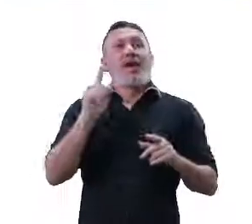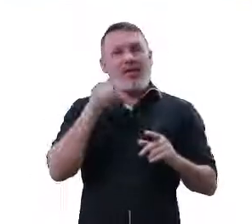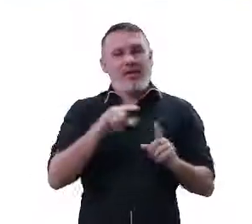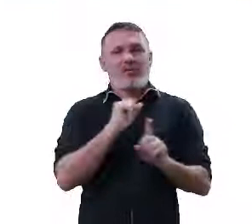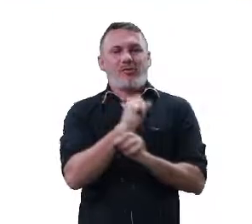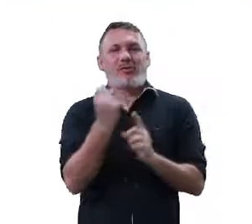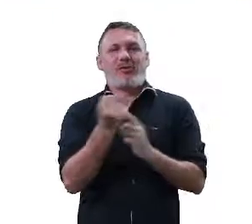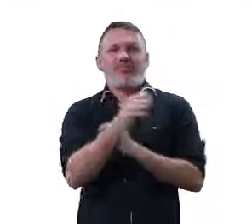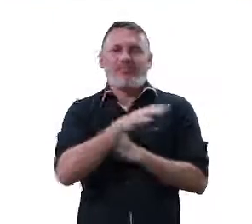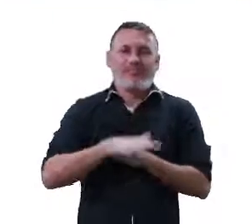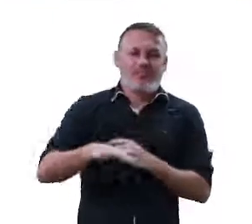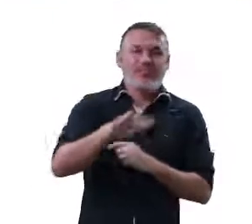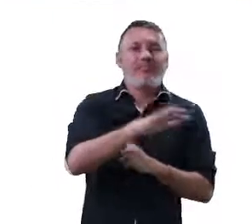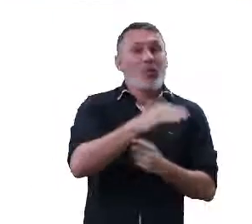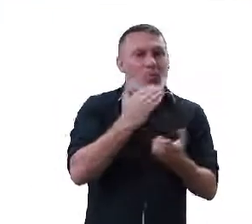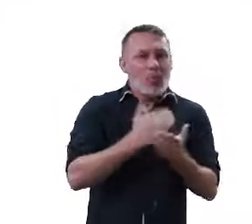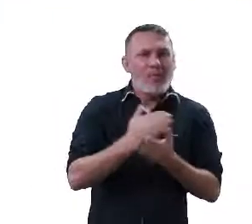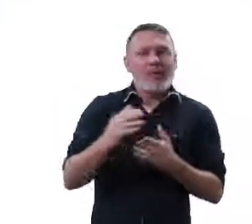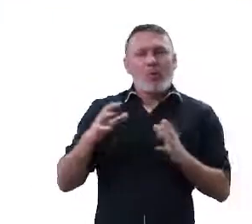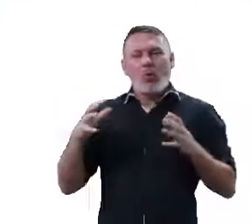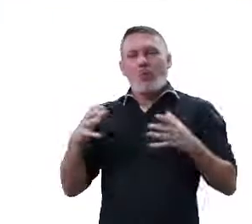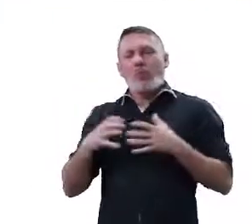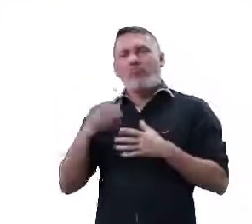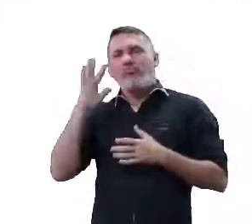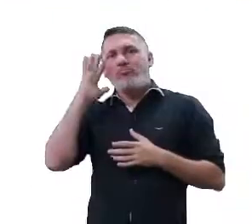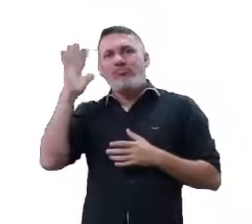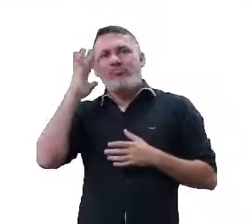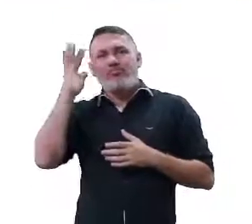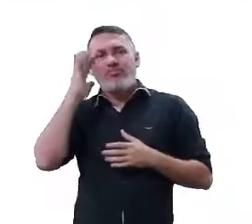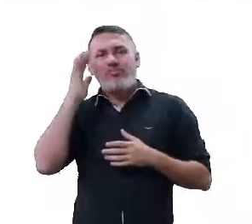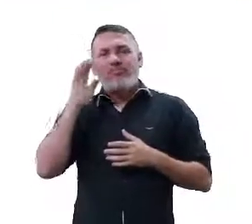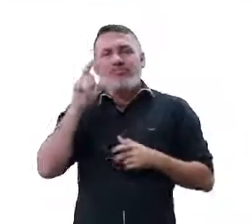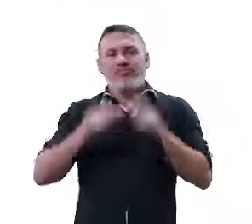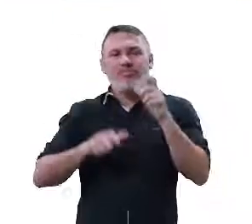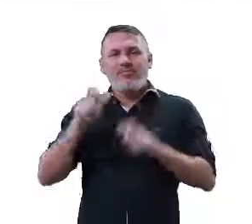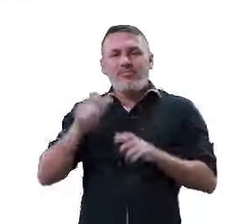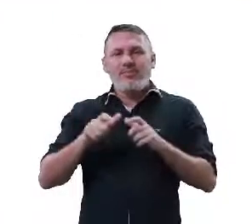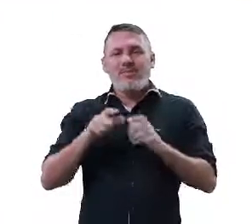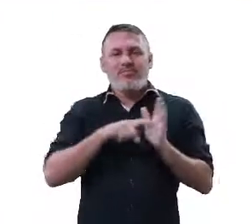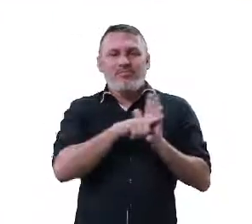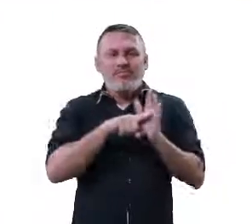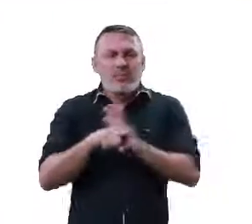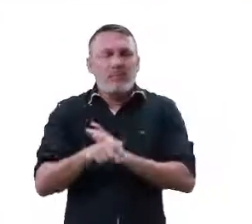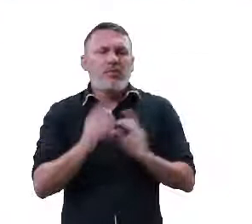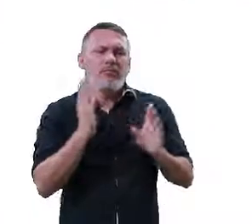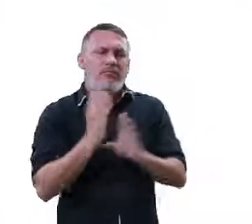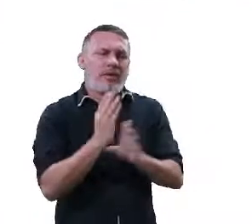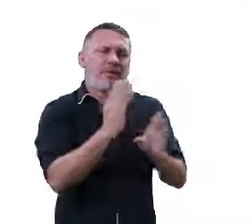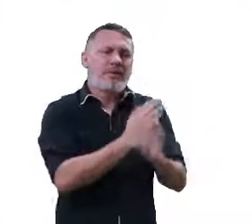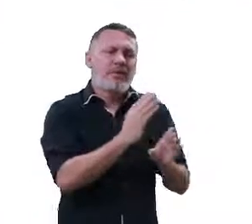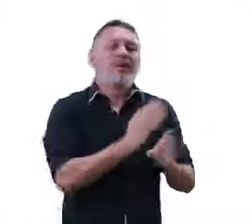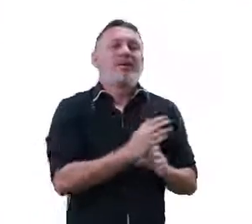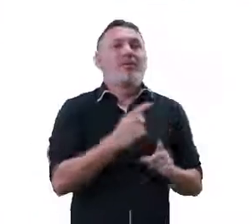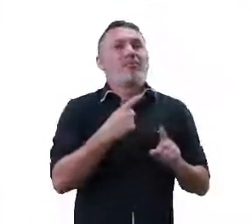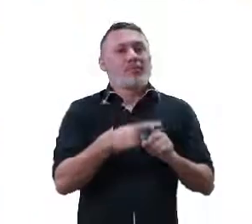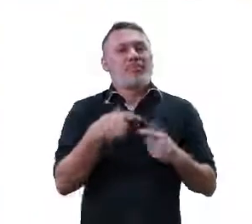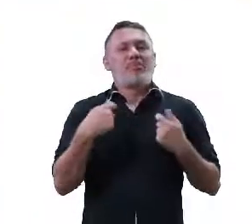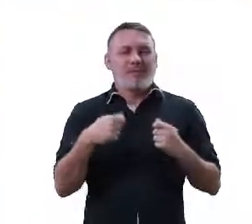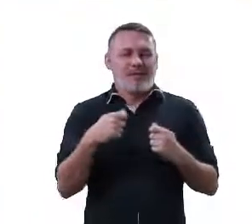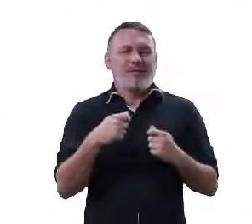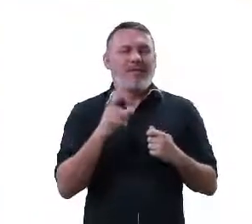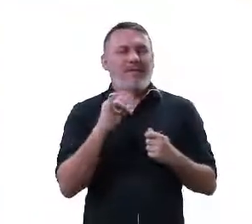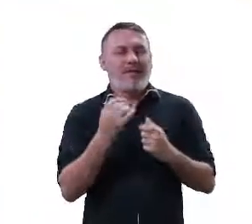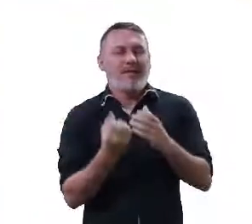esses primeiros sociólogos, né? Eu colocaria esses sociólogos entre aspas, porque, como eu falei, é uma ciência em